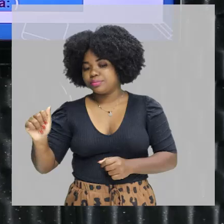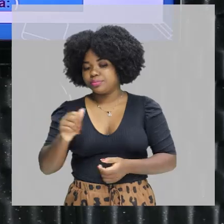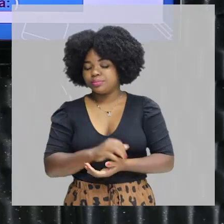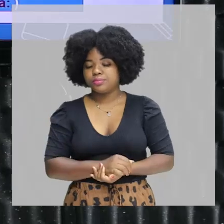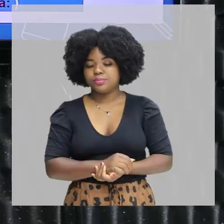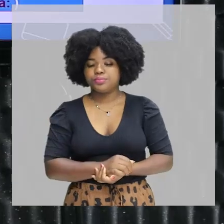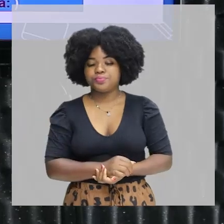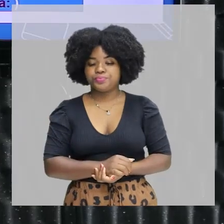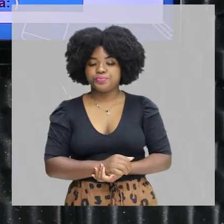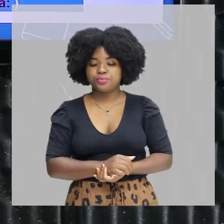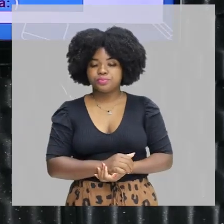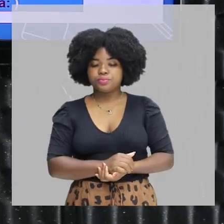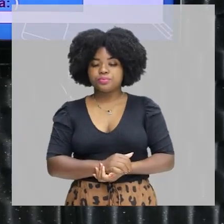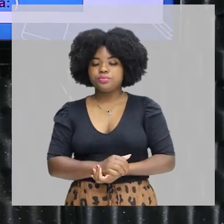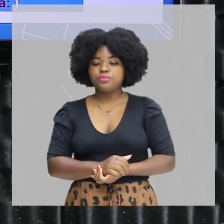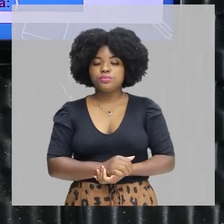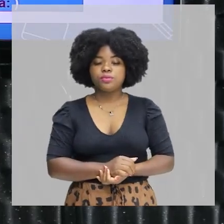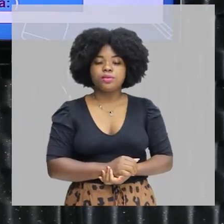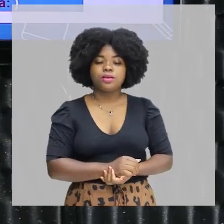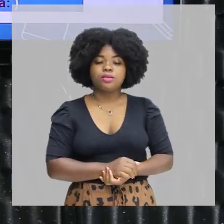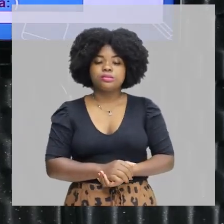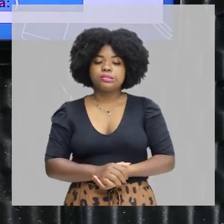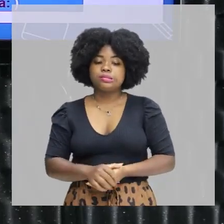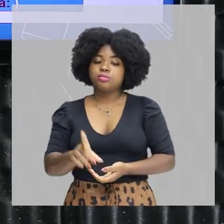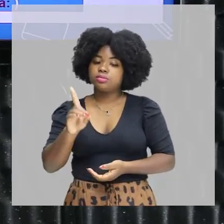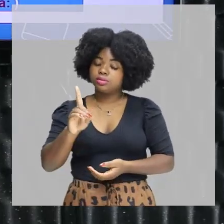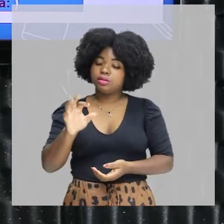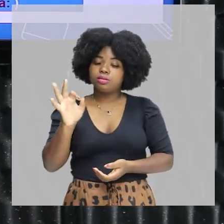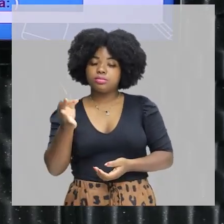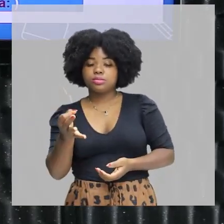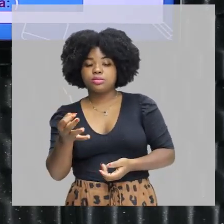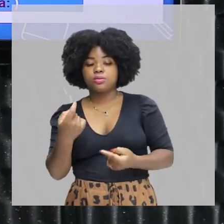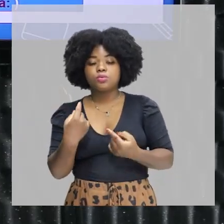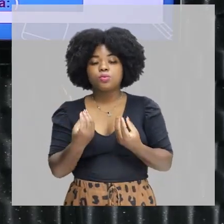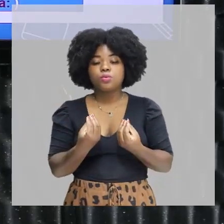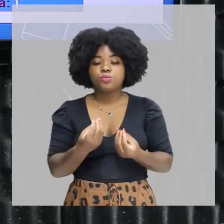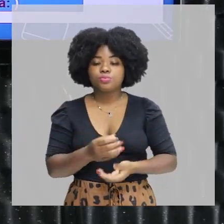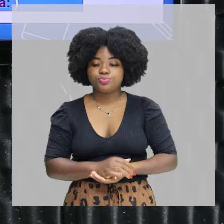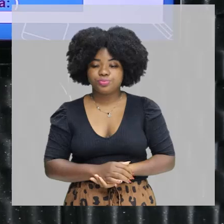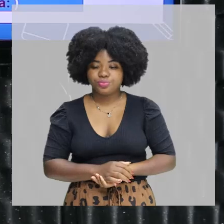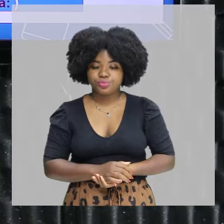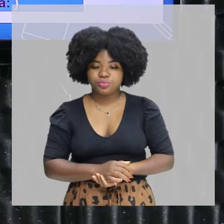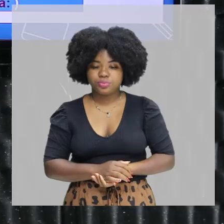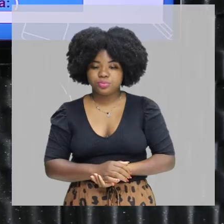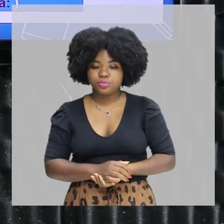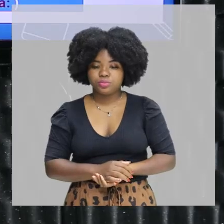indicar um destino. Assim, a alternativa estaria correta da seguinte forma.